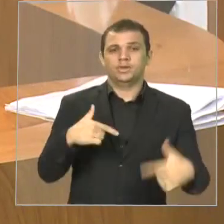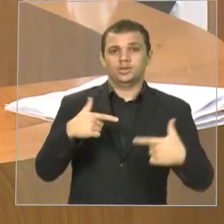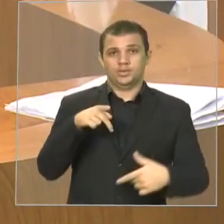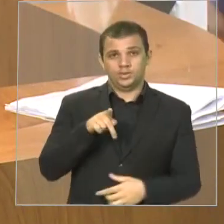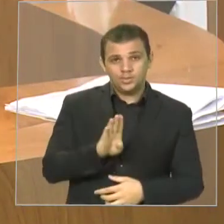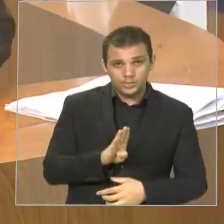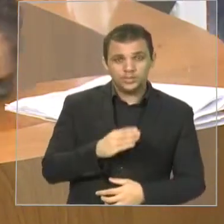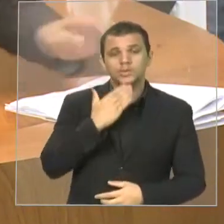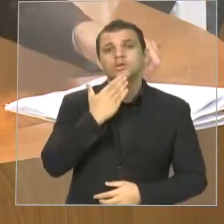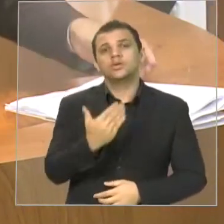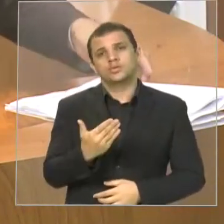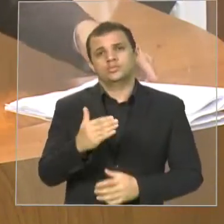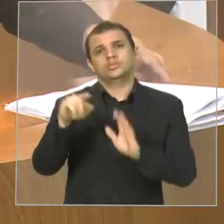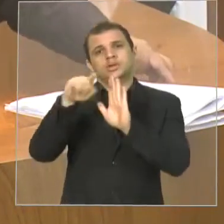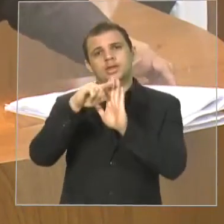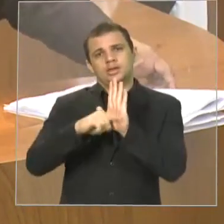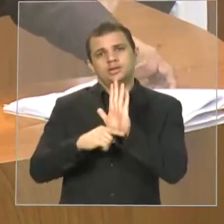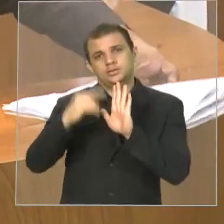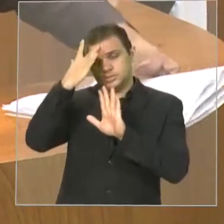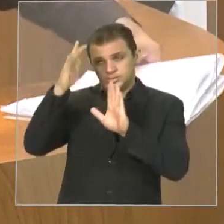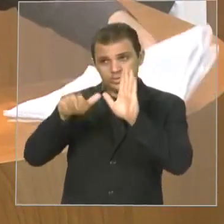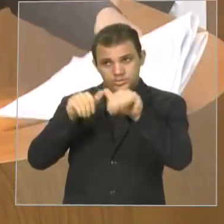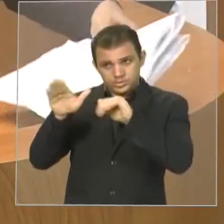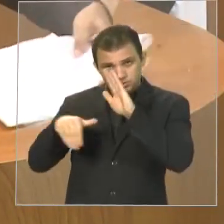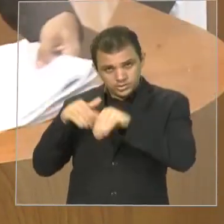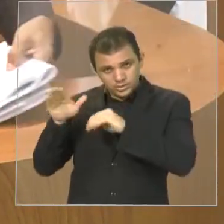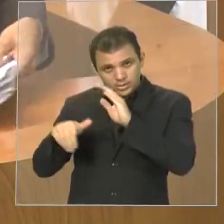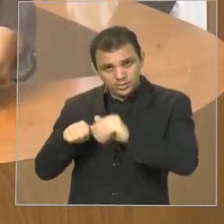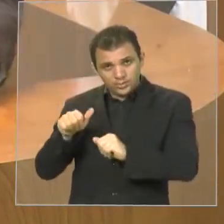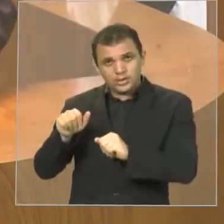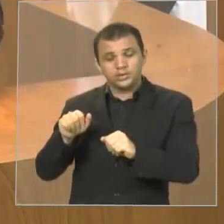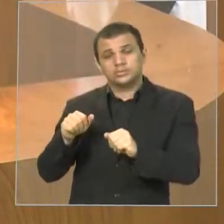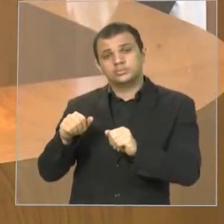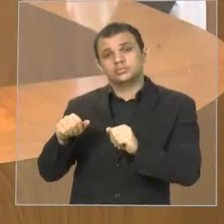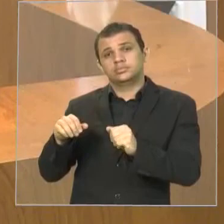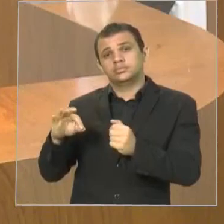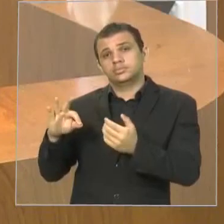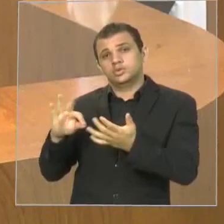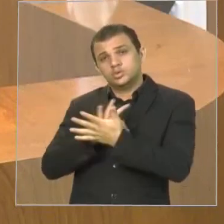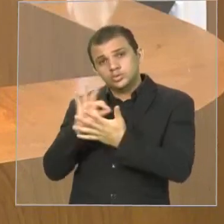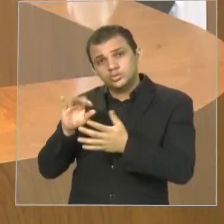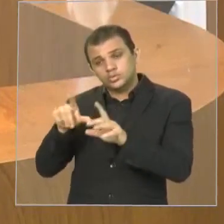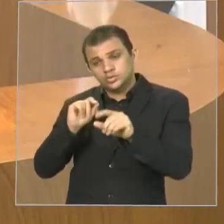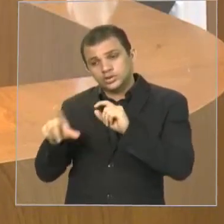relação dos convocados no seletivo em Carolina. É o que tinha para o momento, senhor presidente.